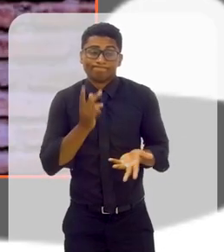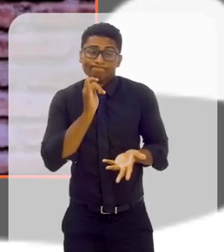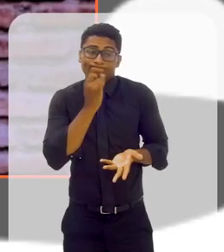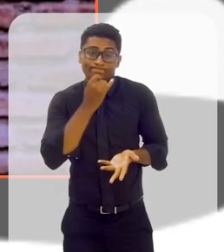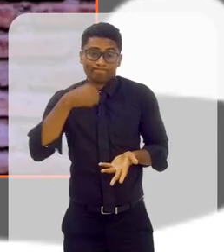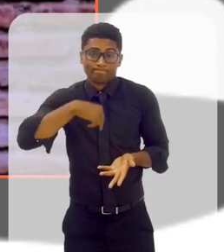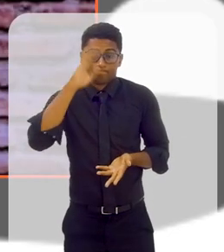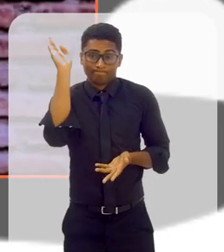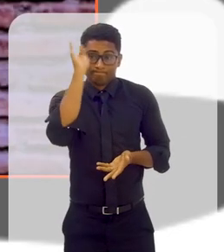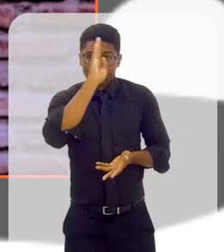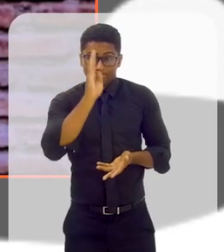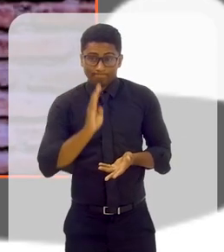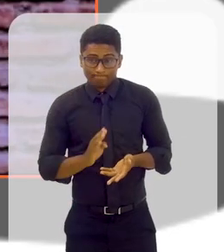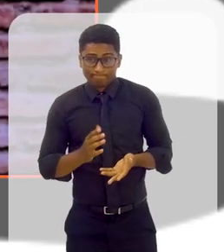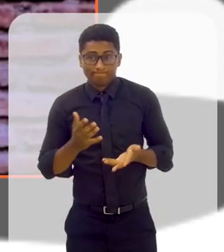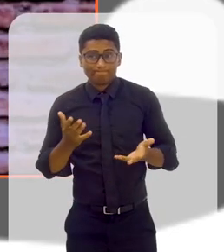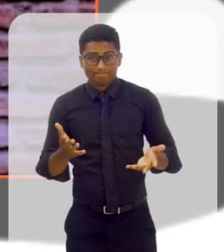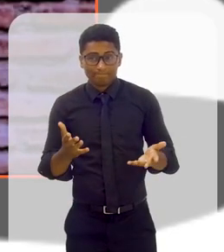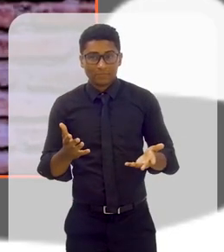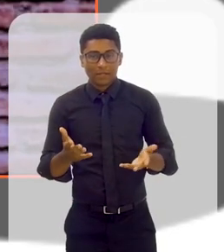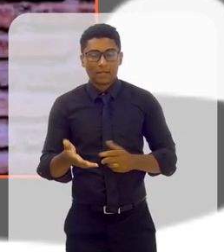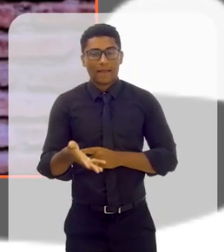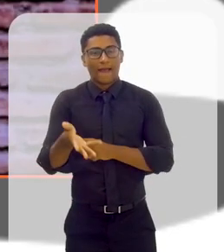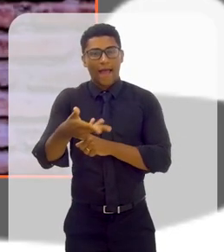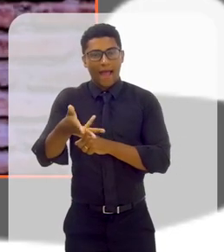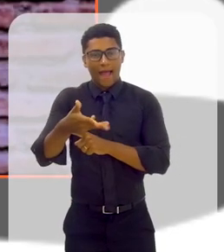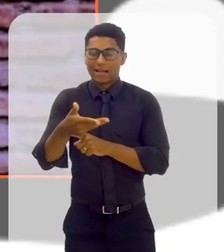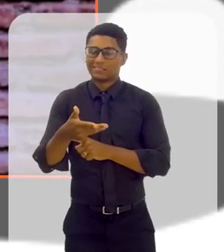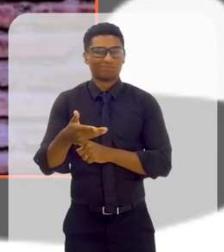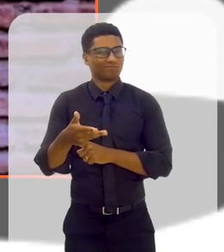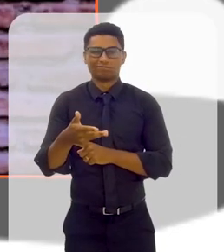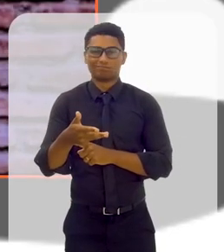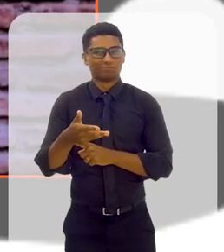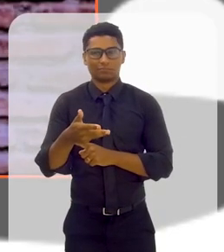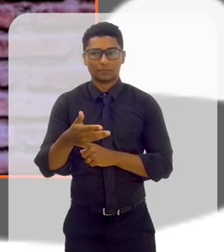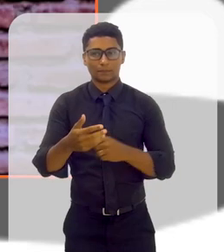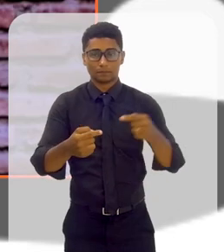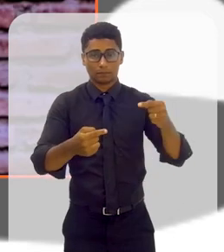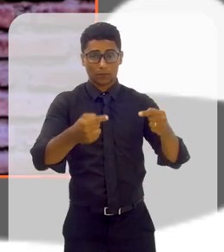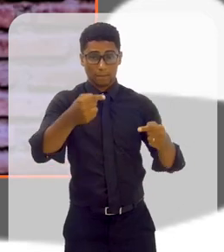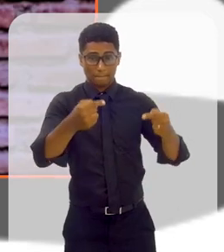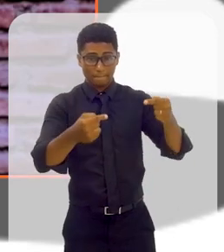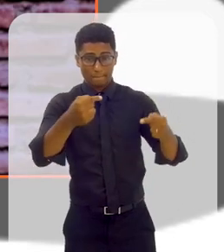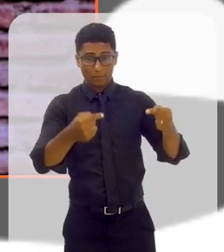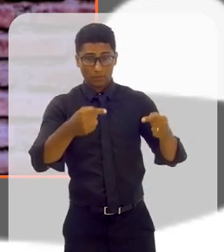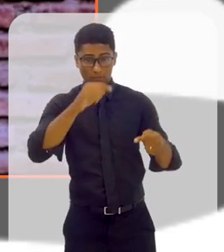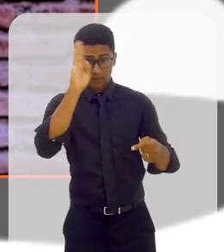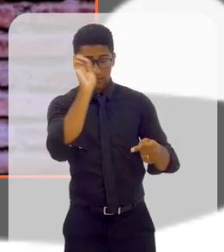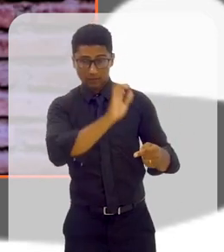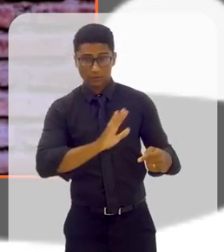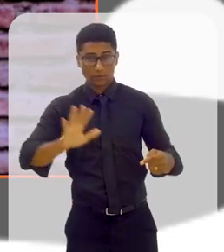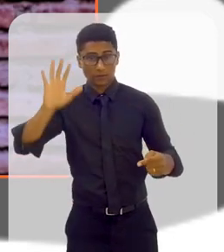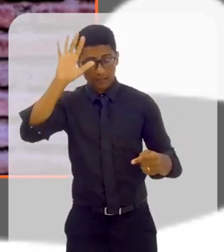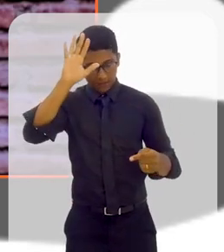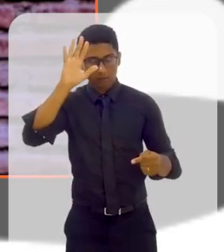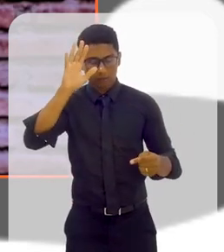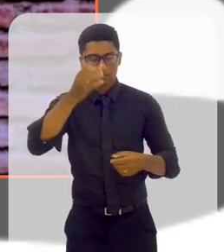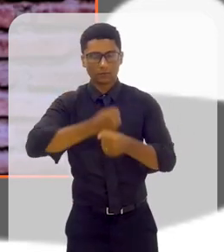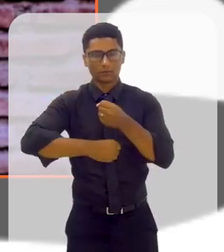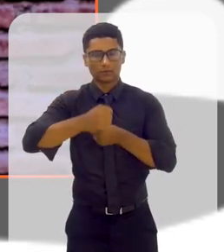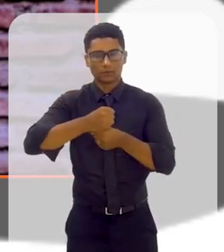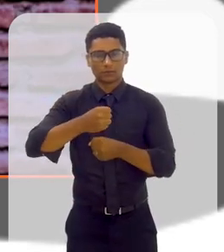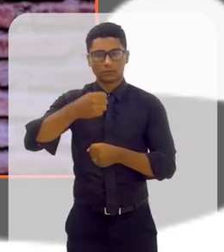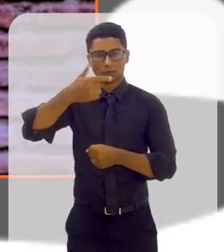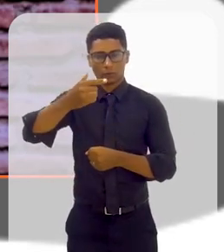coisas no Brasil não acontecem na velocidade que nós gostaríamos. A Política Nacional de Resíduos Sólidos, sancionada no final de